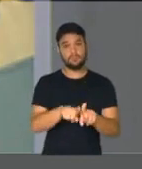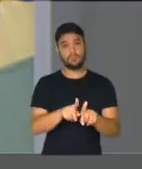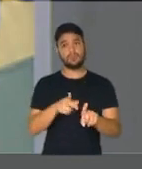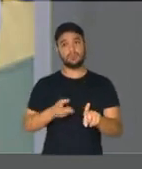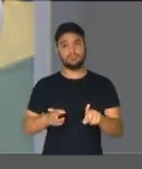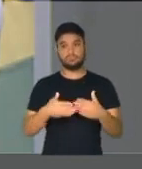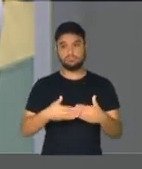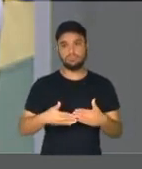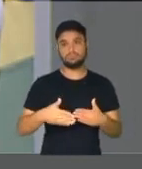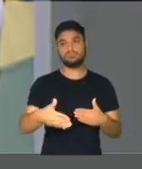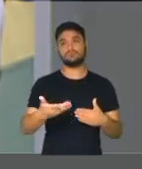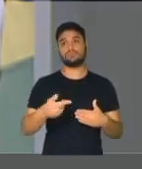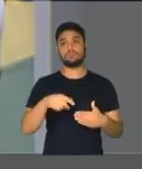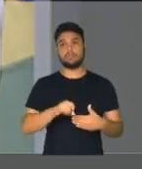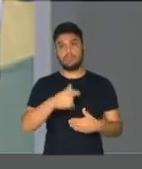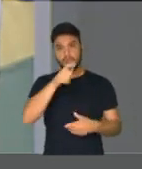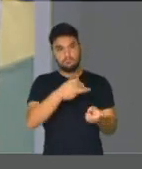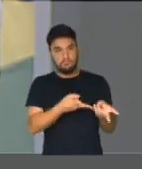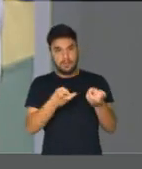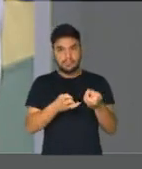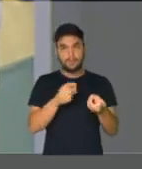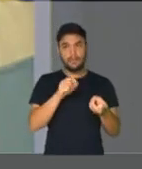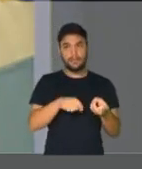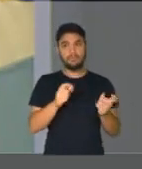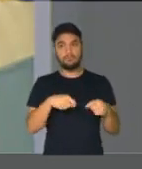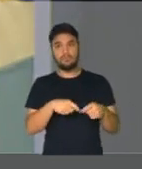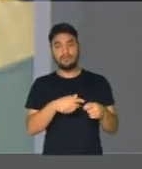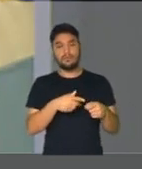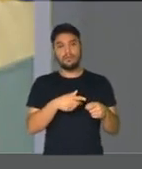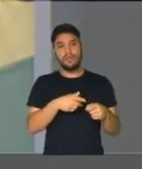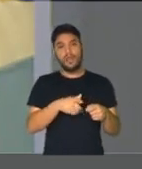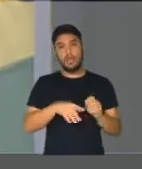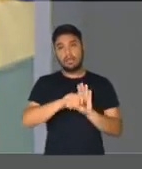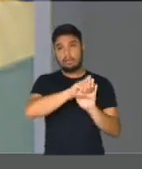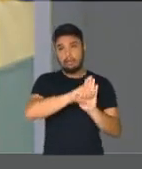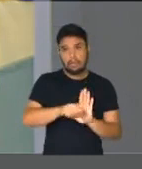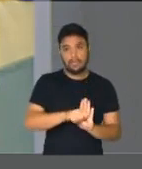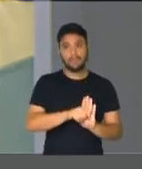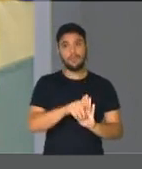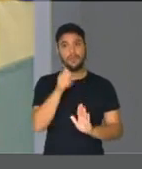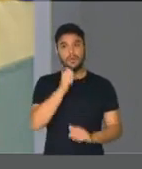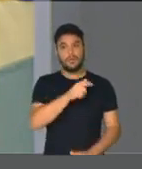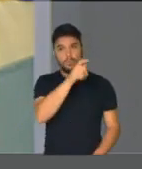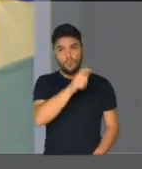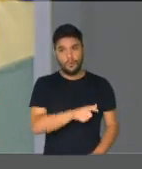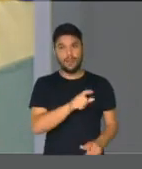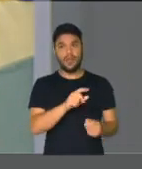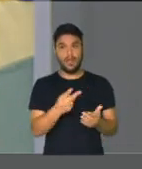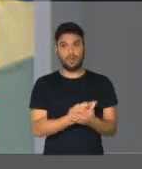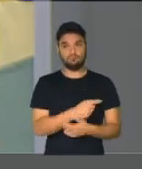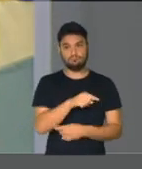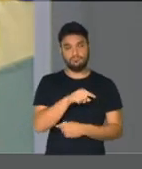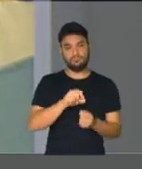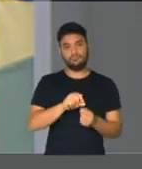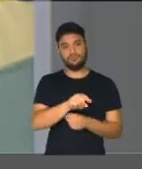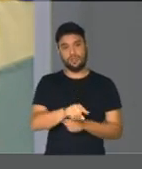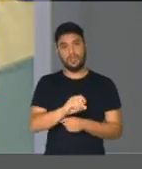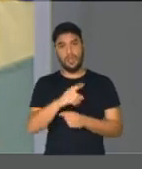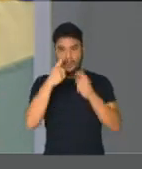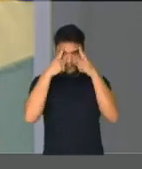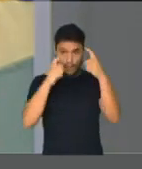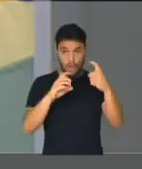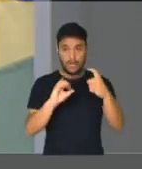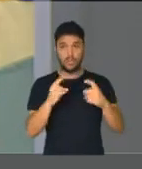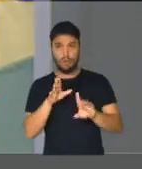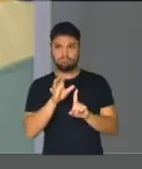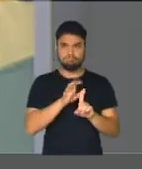perdurar tal condições executadas ao caso de crimes praticados por elas mediante violência ou grave